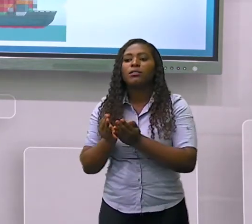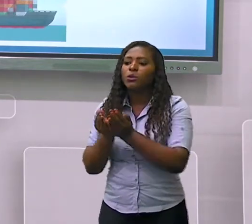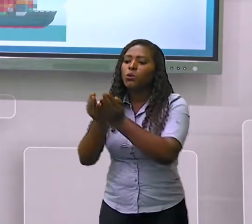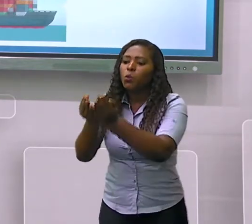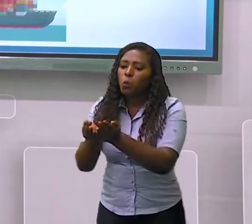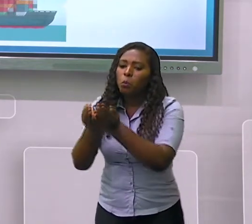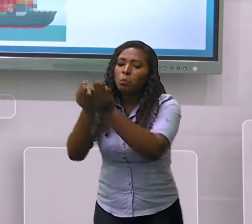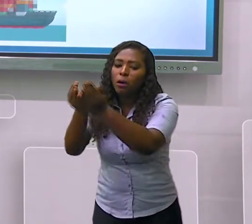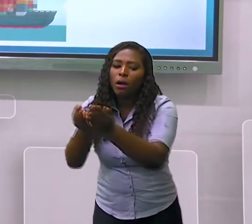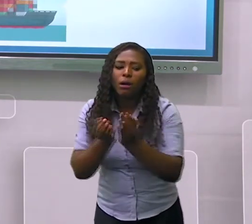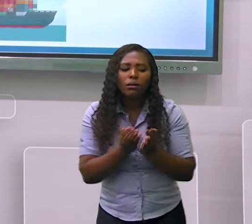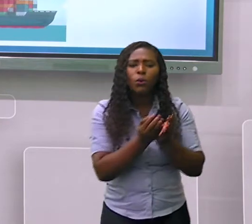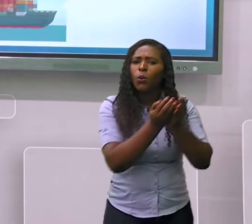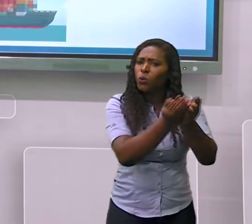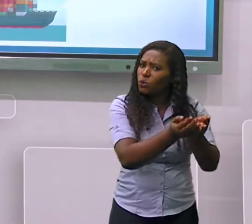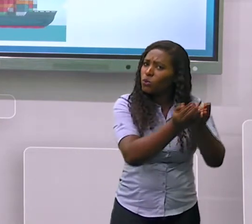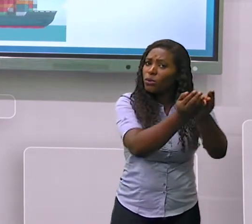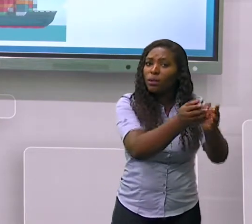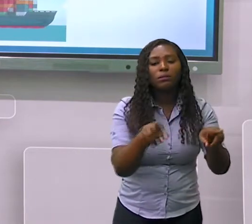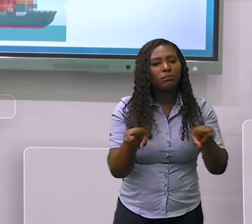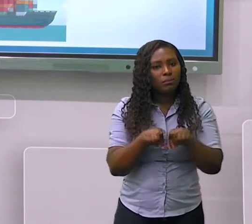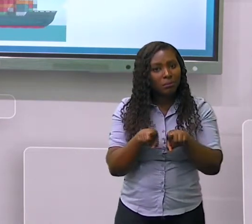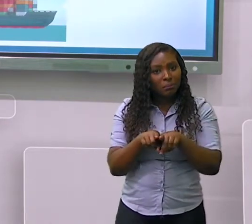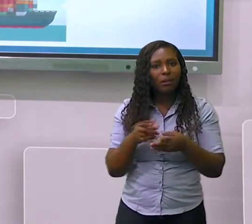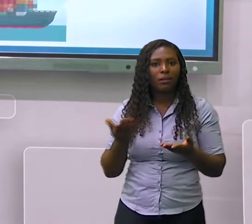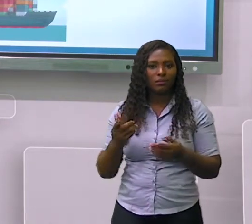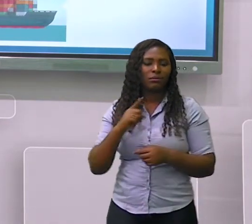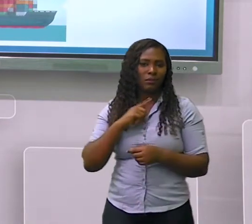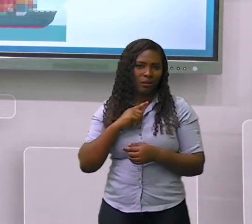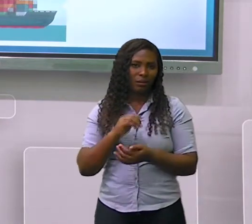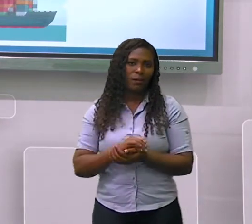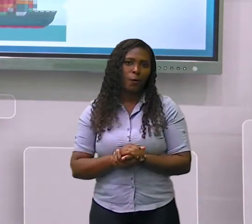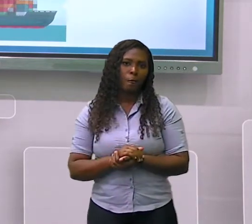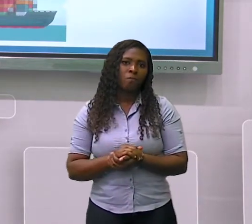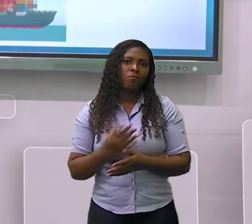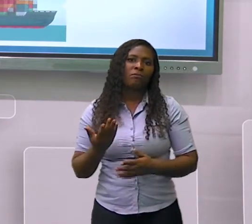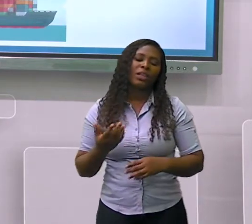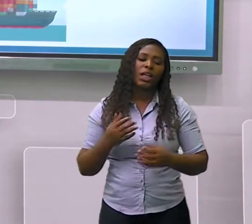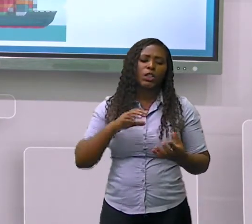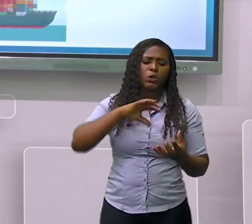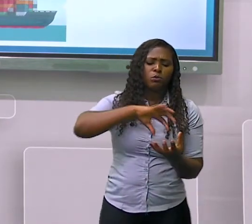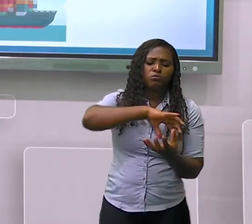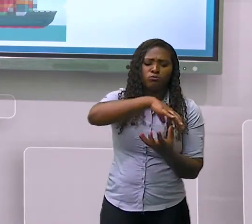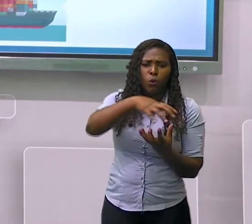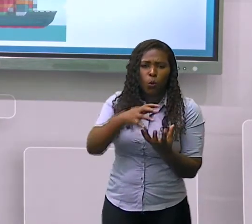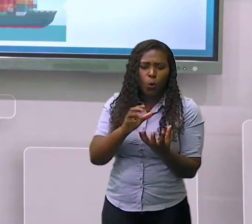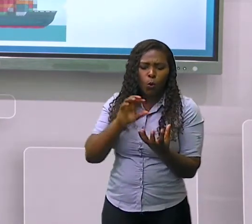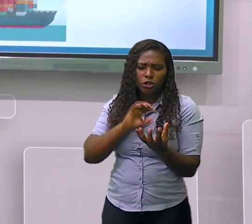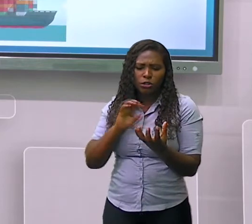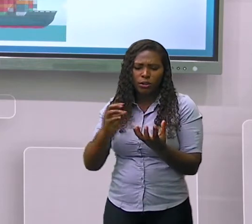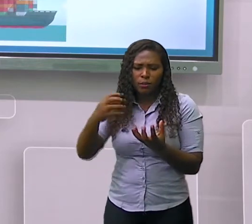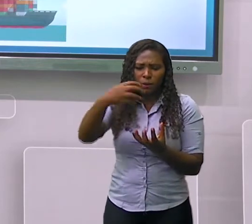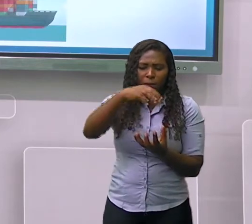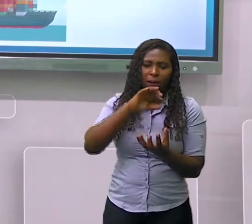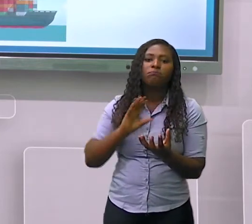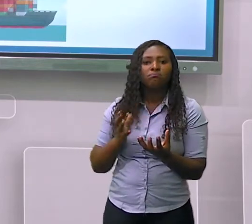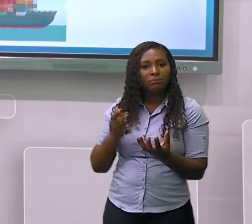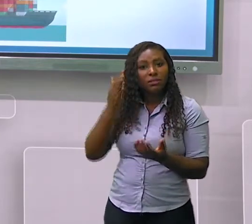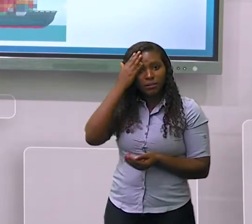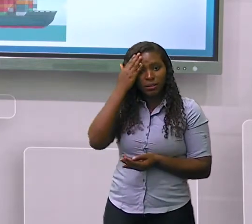continente para o outro. Muitas das vezes, este meio de transporte é atravessado,